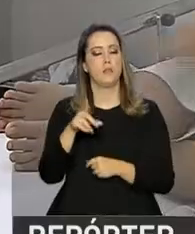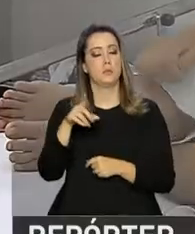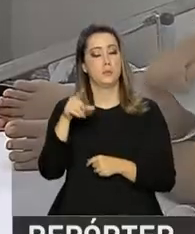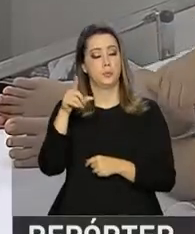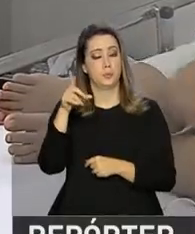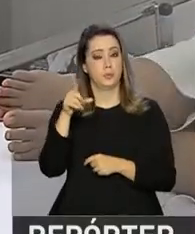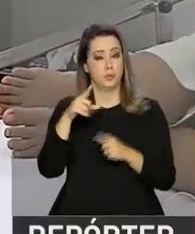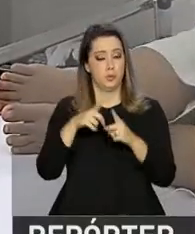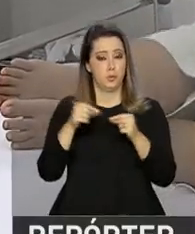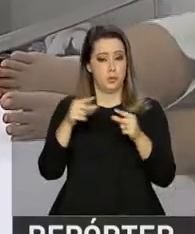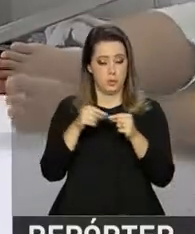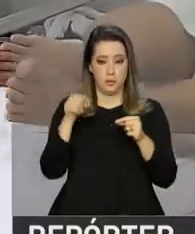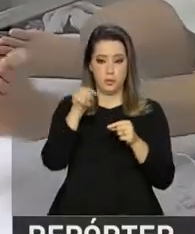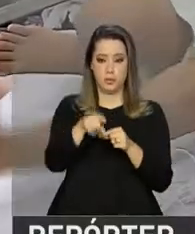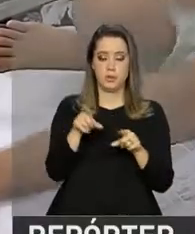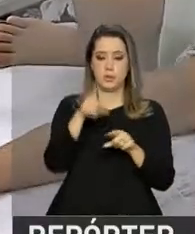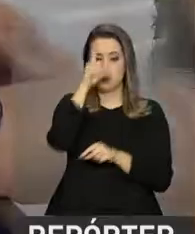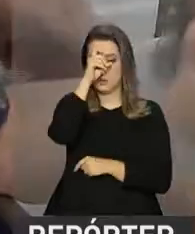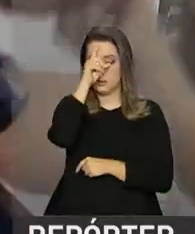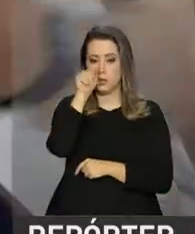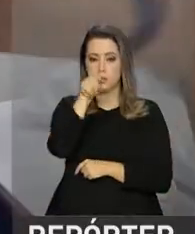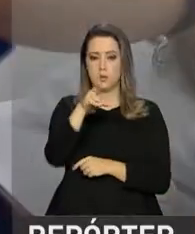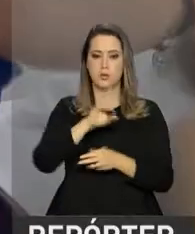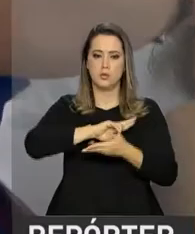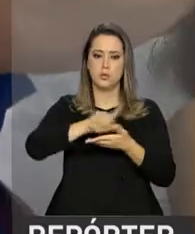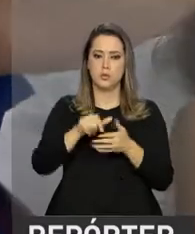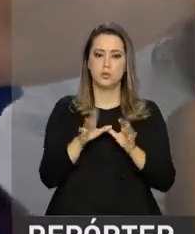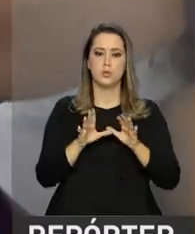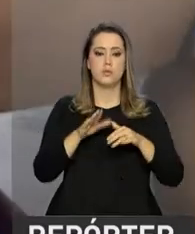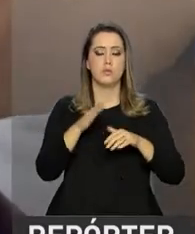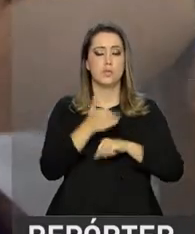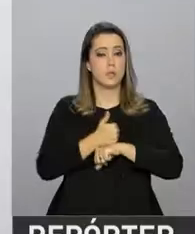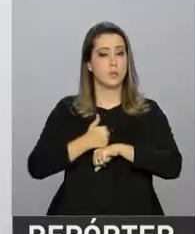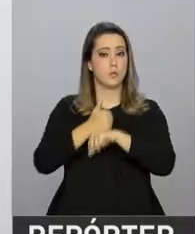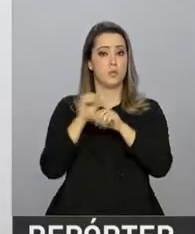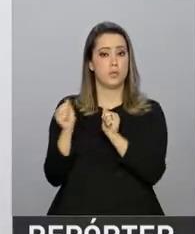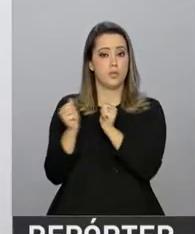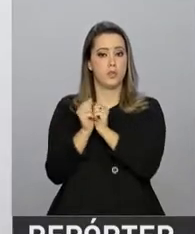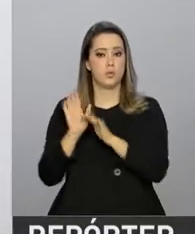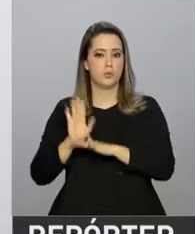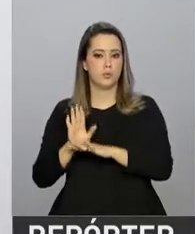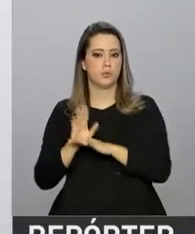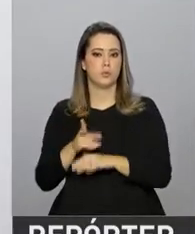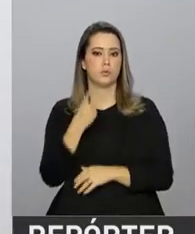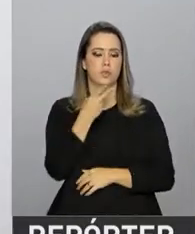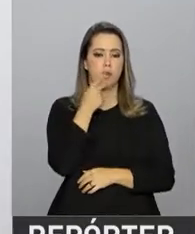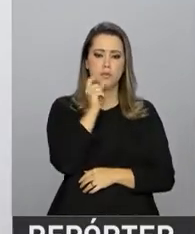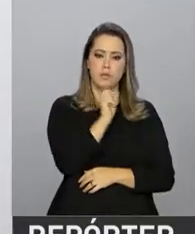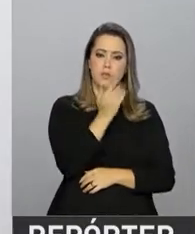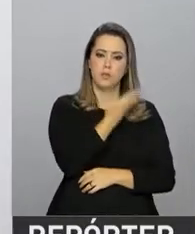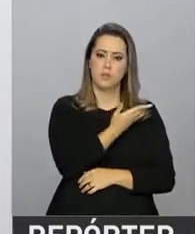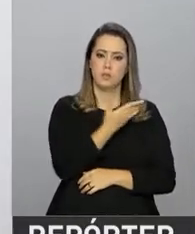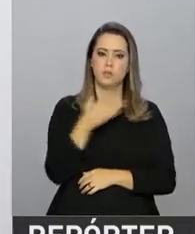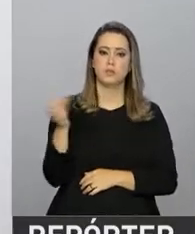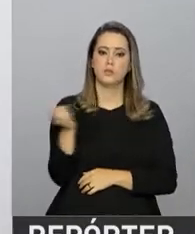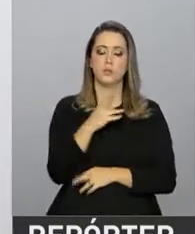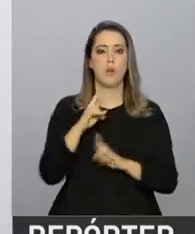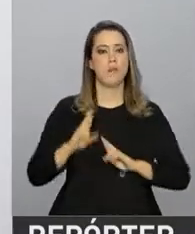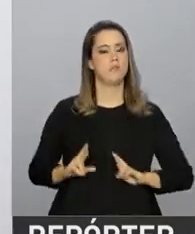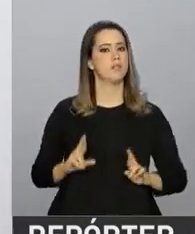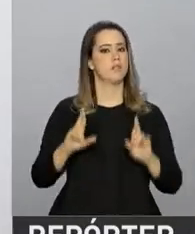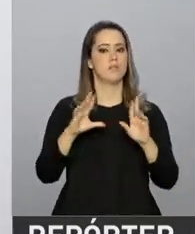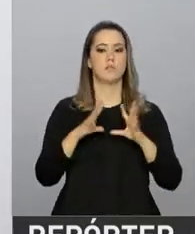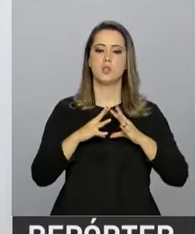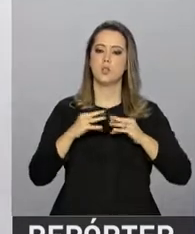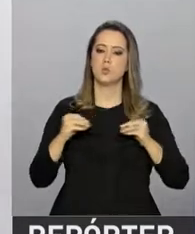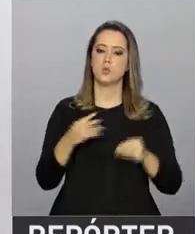multidisciplinar é oferecido não só para a criança, mas também para a família. Viviane conta que o atendimento deu novas esperanças de